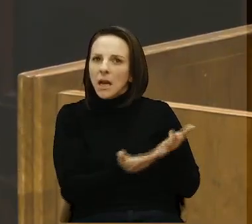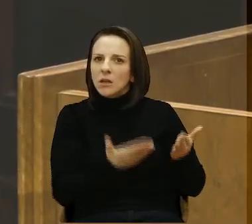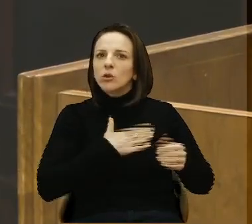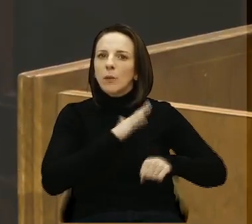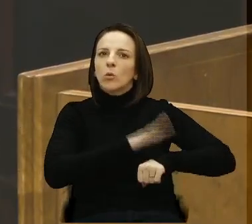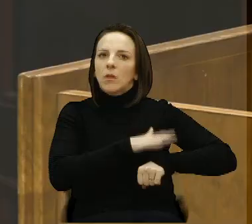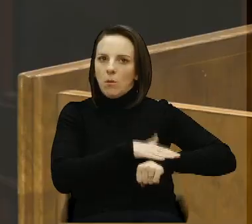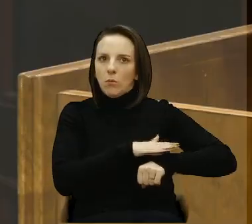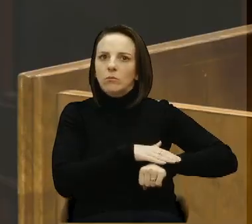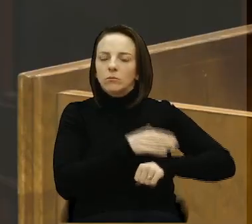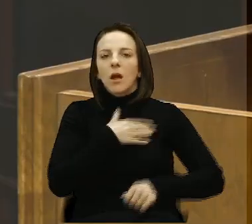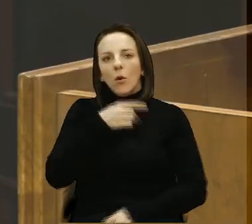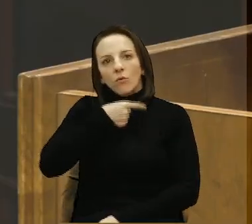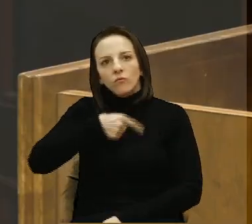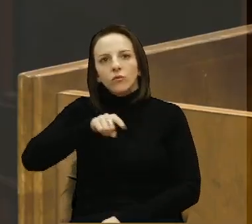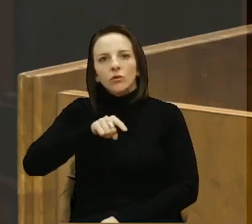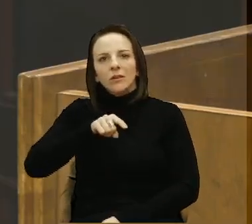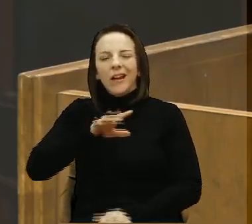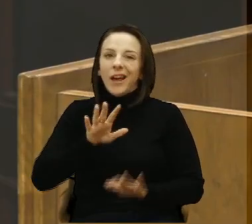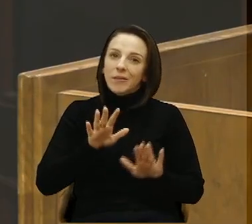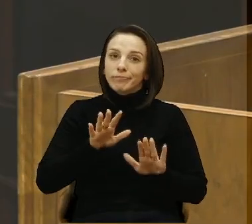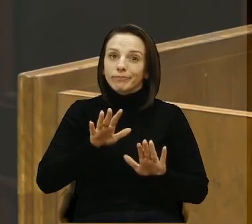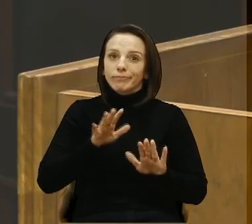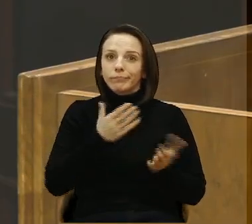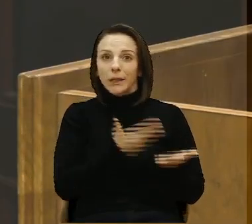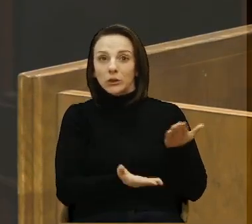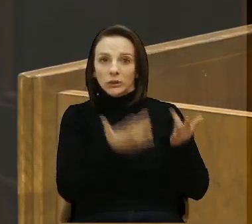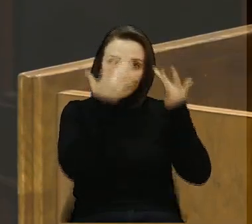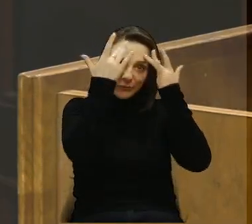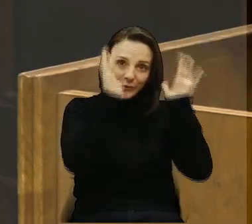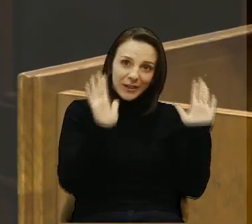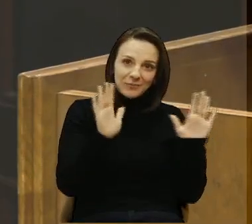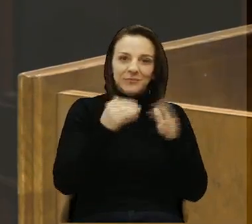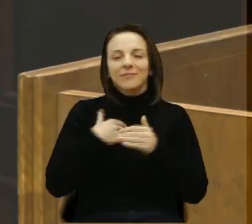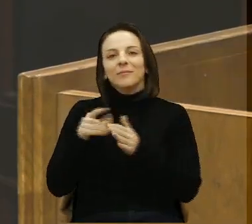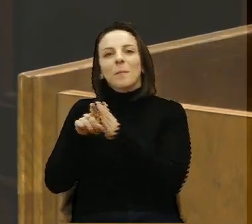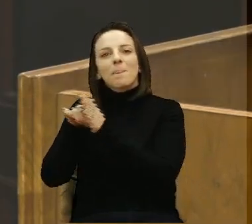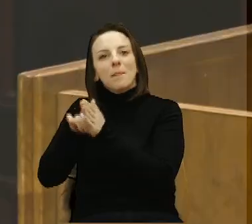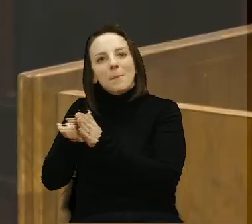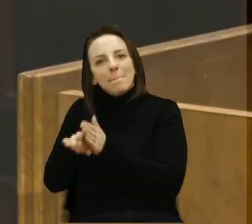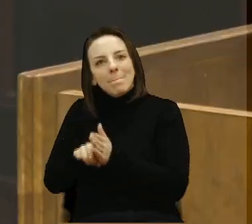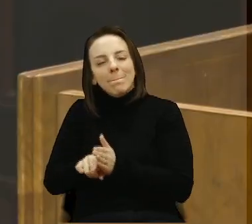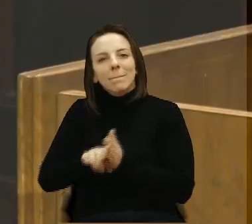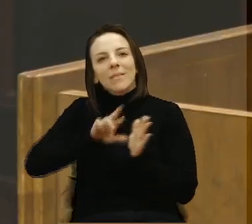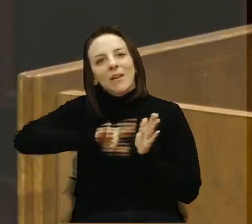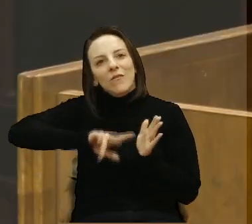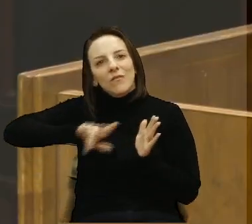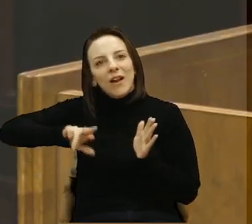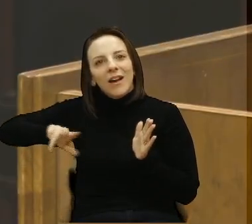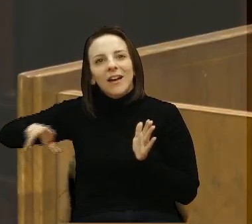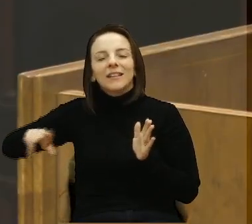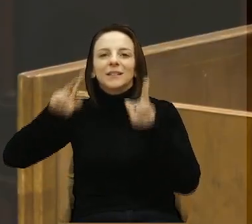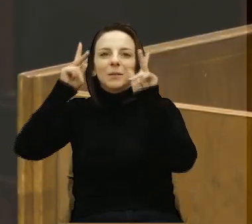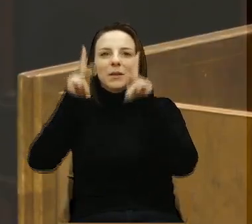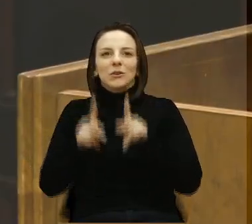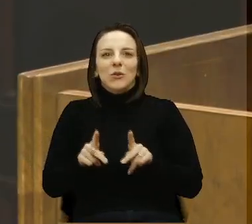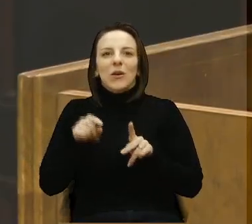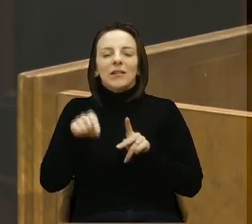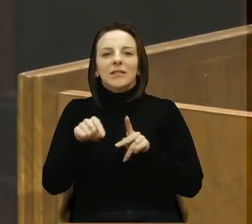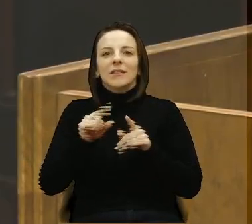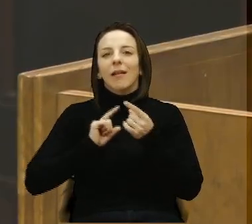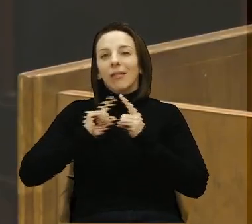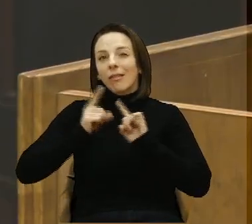tempo. Não sei se foi perdido, mas enfim. Pesquisei várias pessoas daquelas que criticam